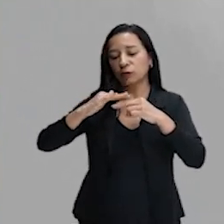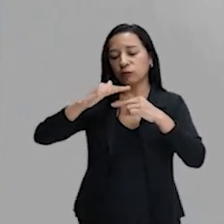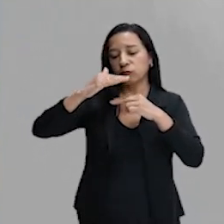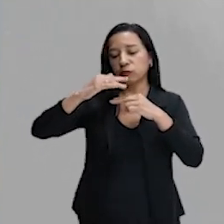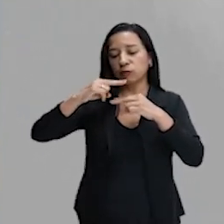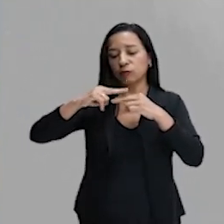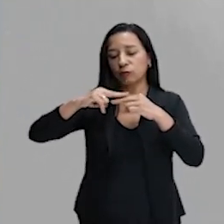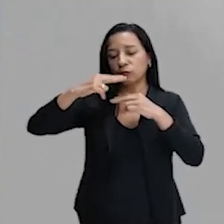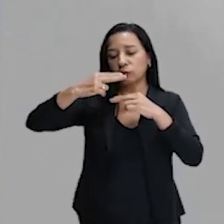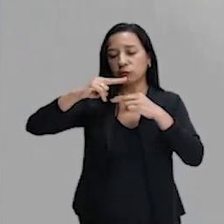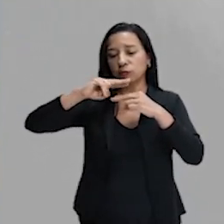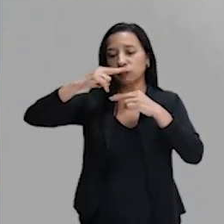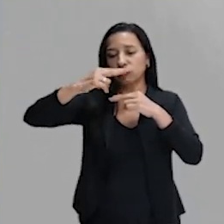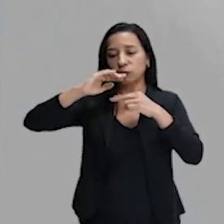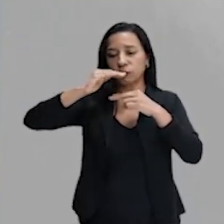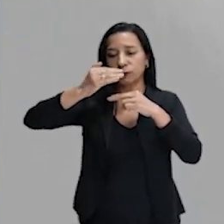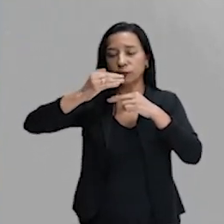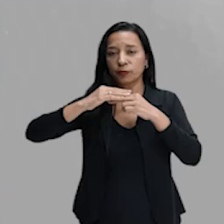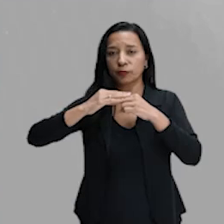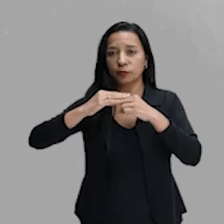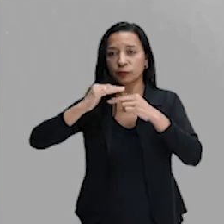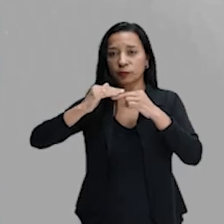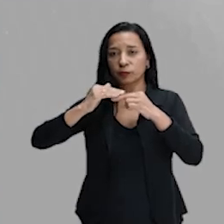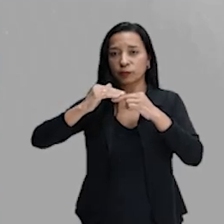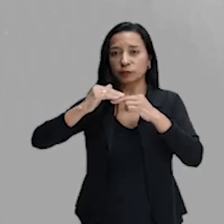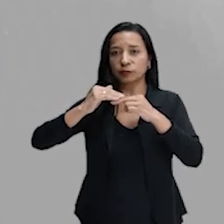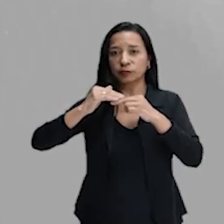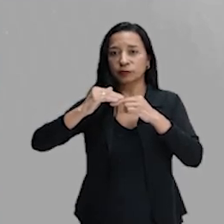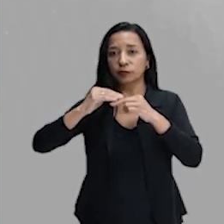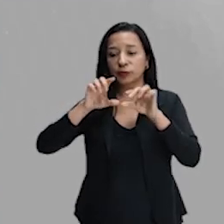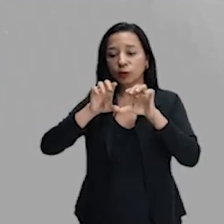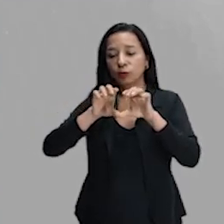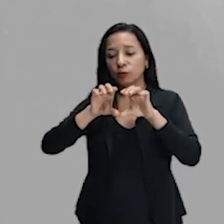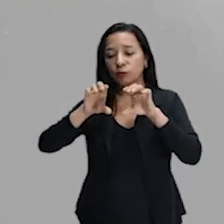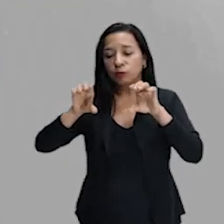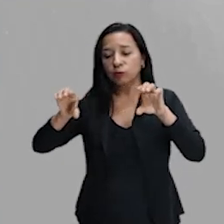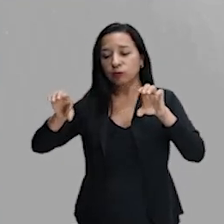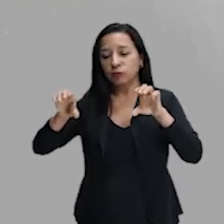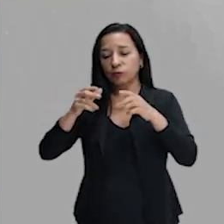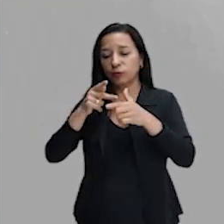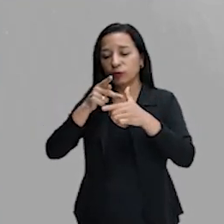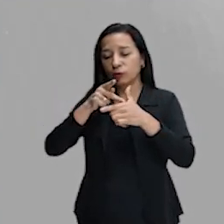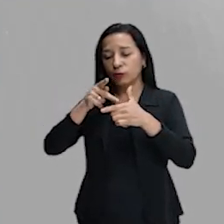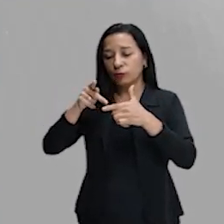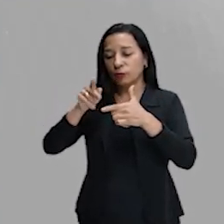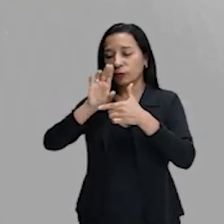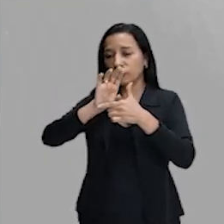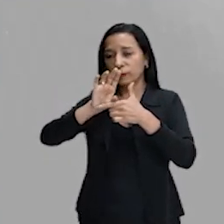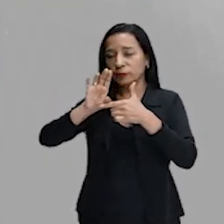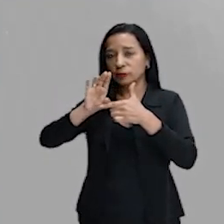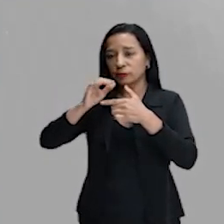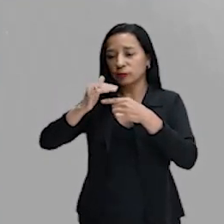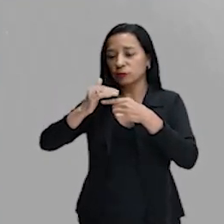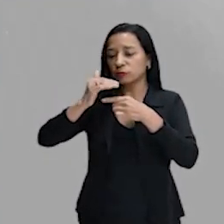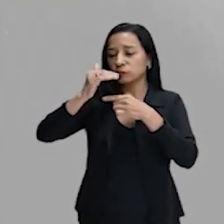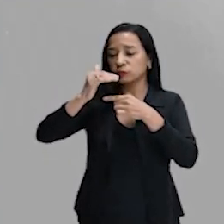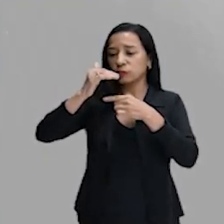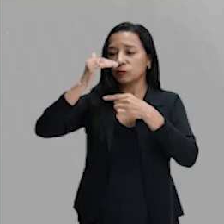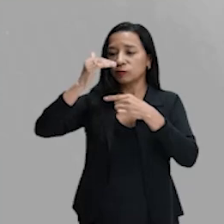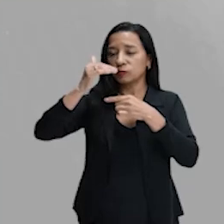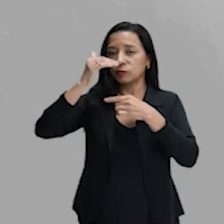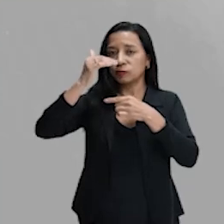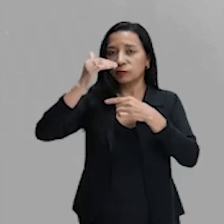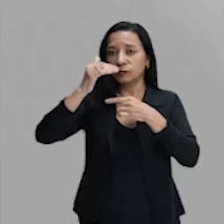que ele tem que na verdade o degrau ele é um Pris tá os degraus das escadas você são prismas